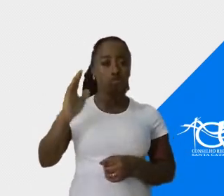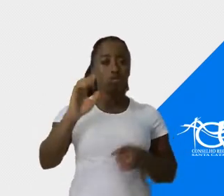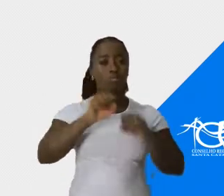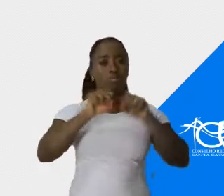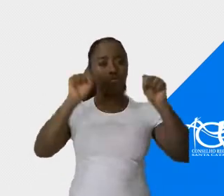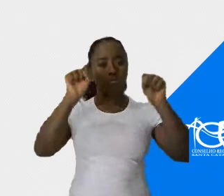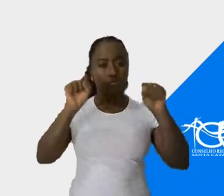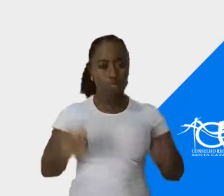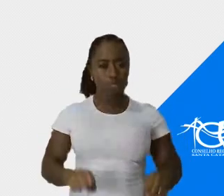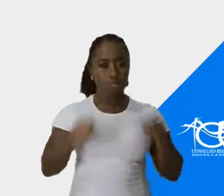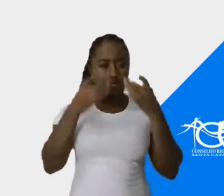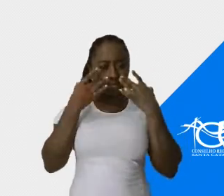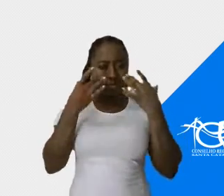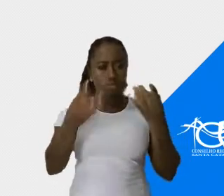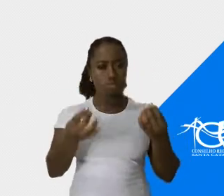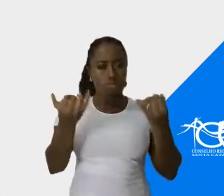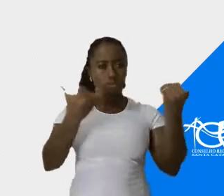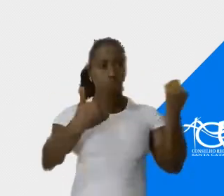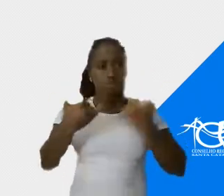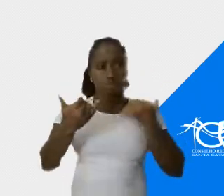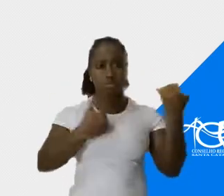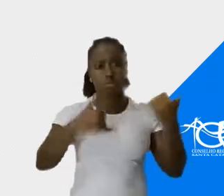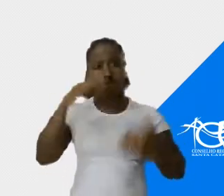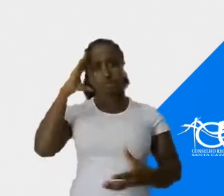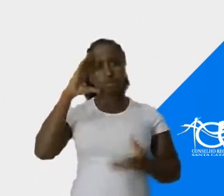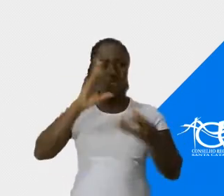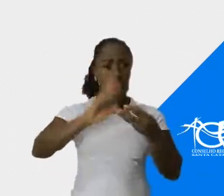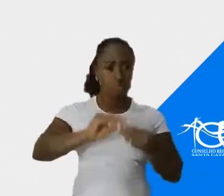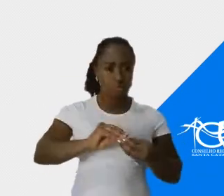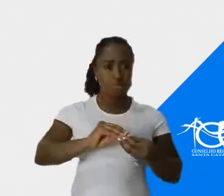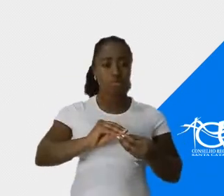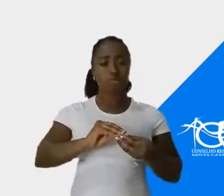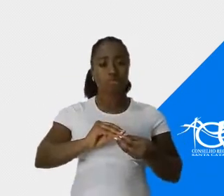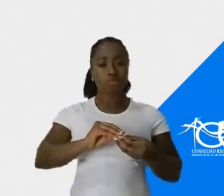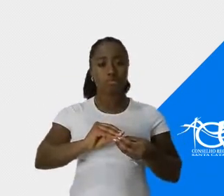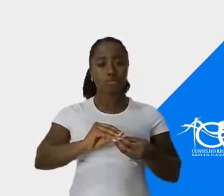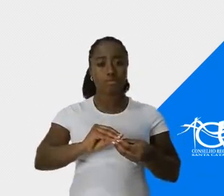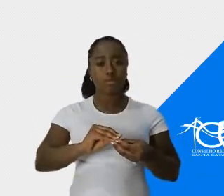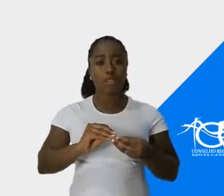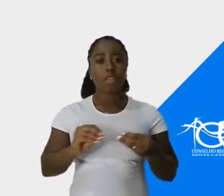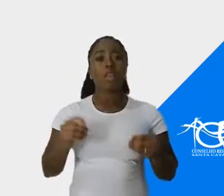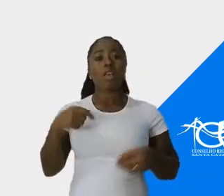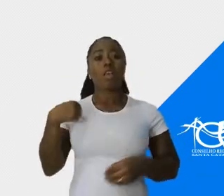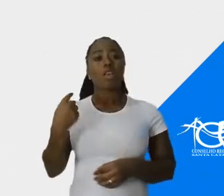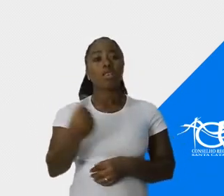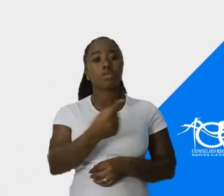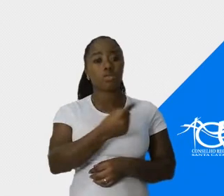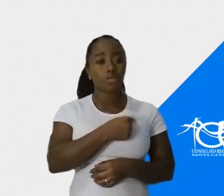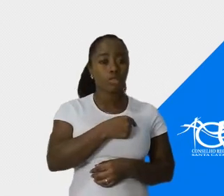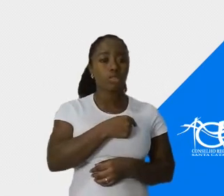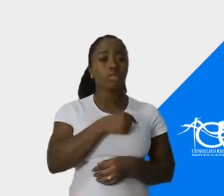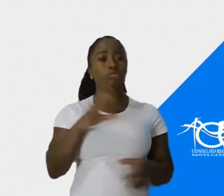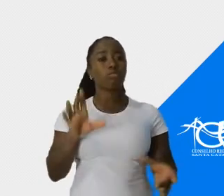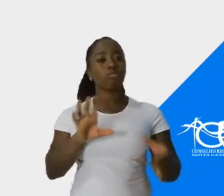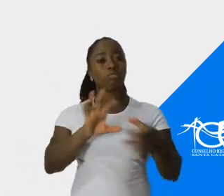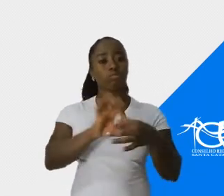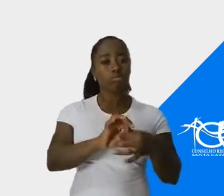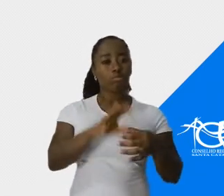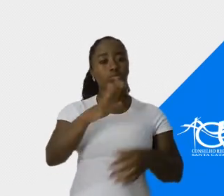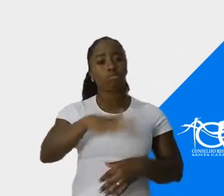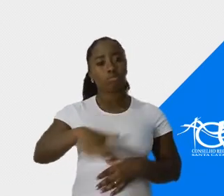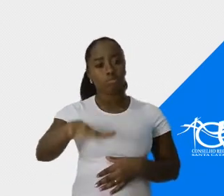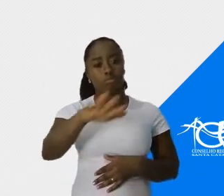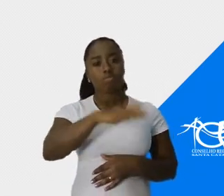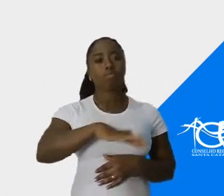sensorial relacionada à nossa estimulação com o ambiente. Ela precisa ser